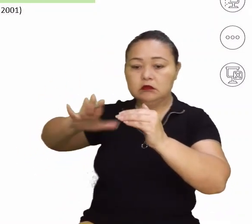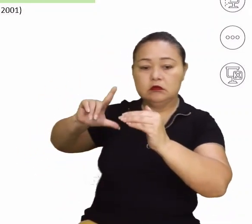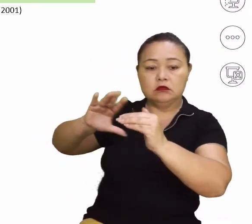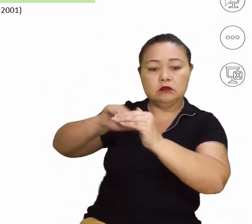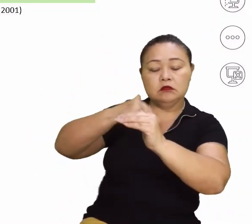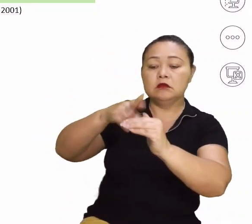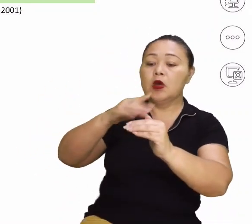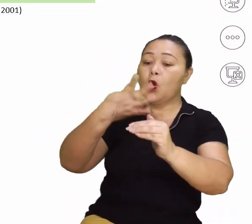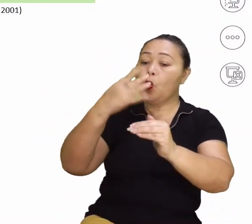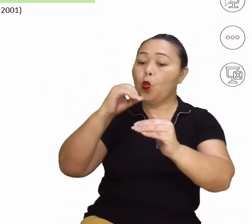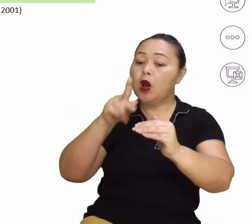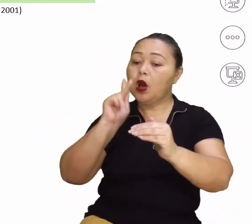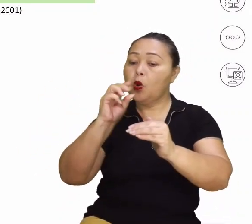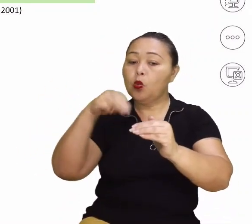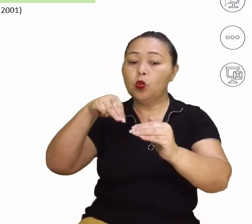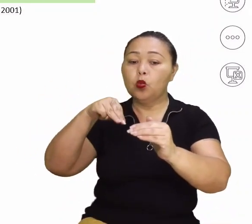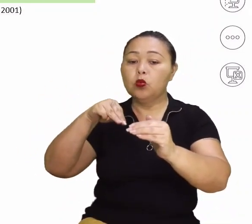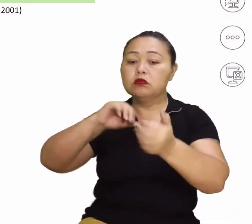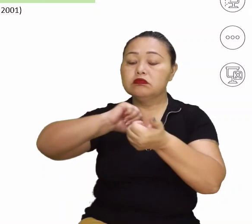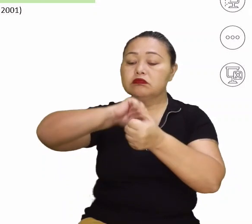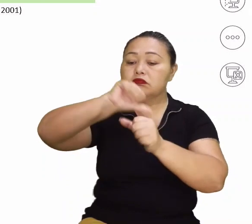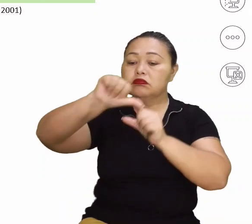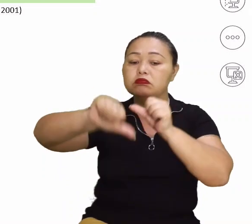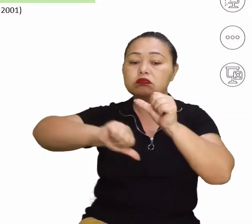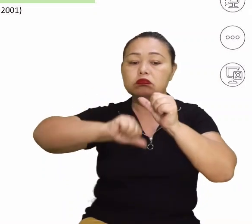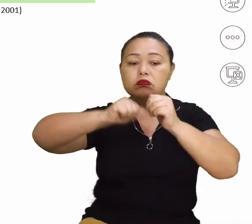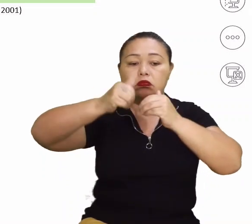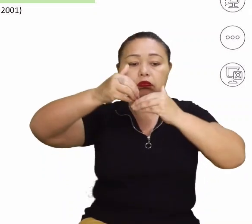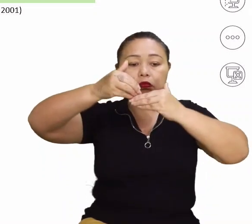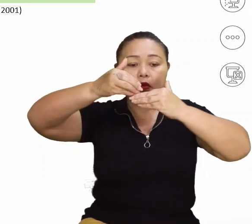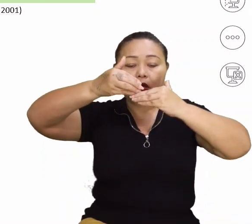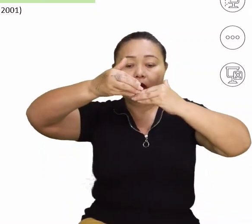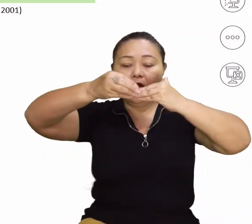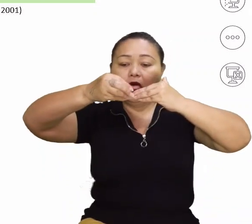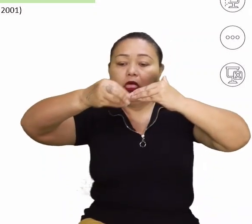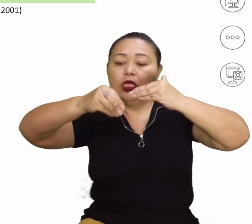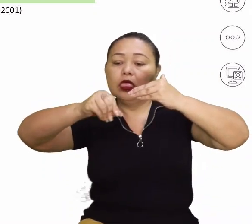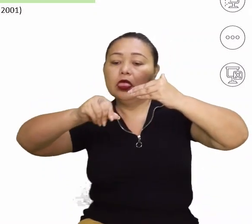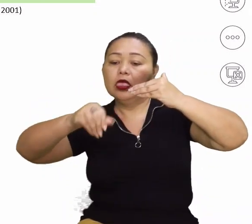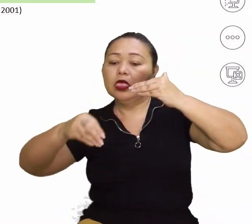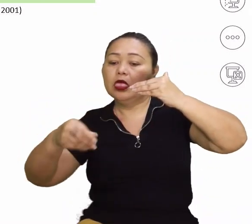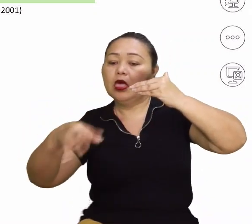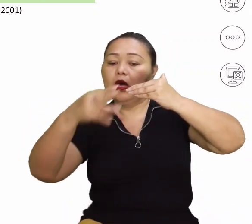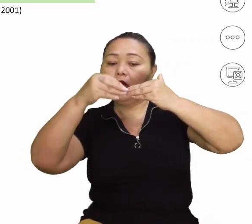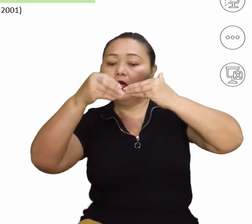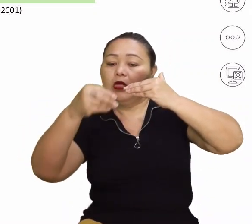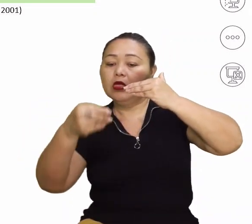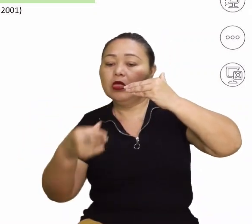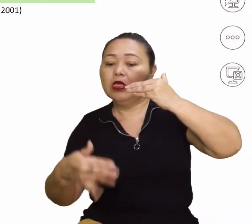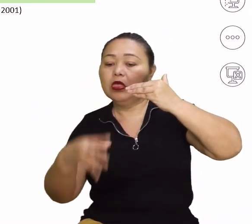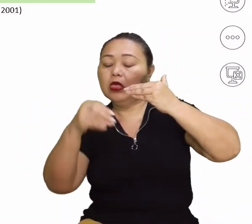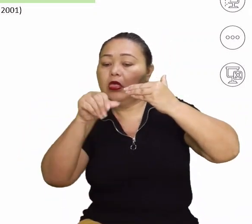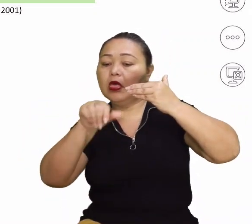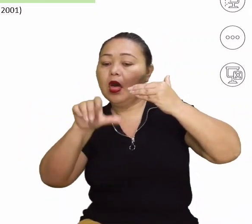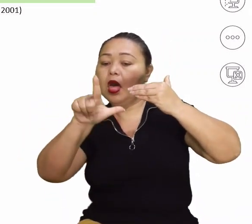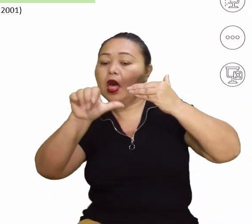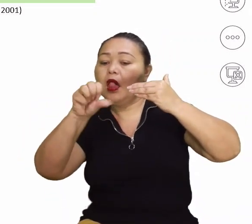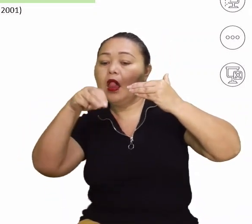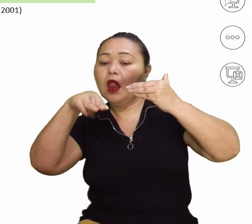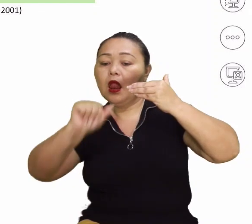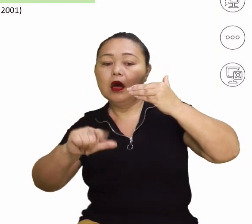40 quilômetros, se transformou num gigantesco lamaceiro,